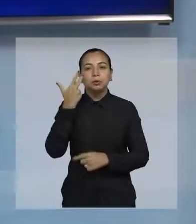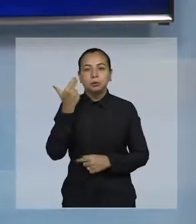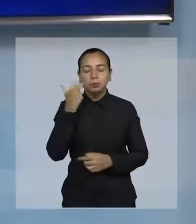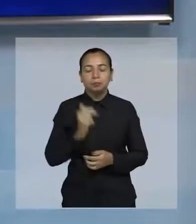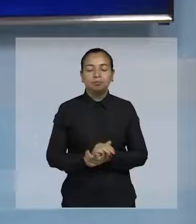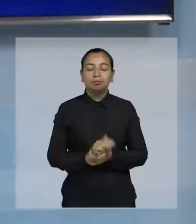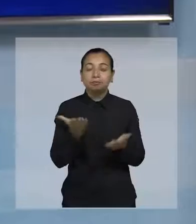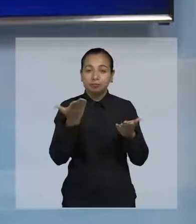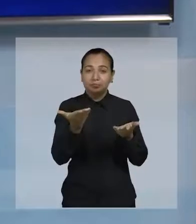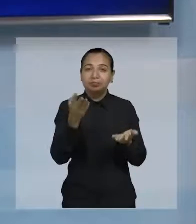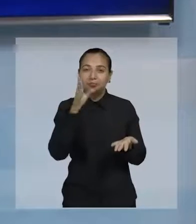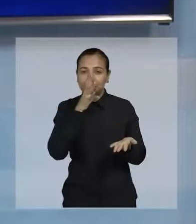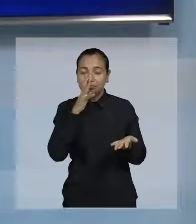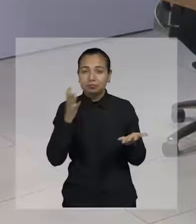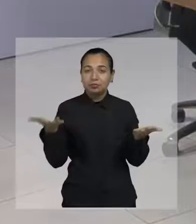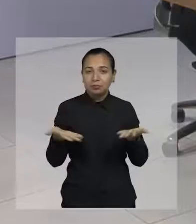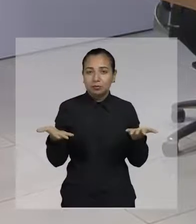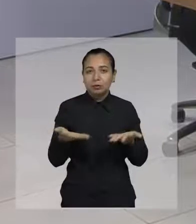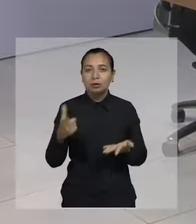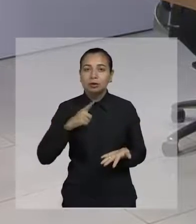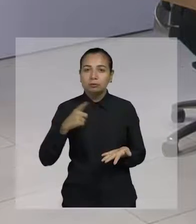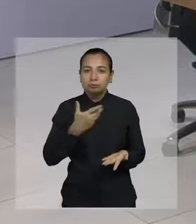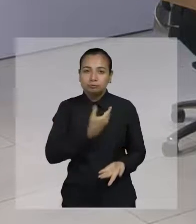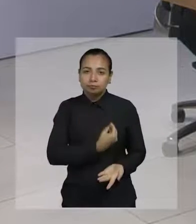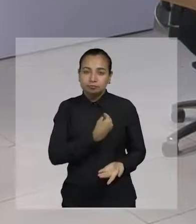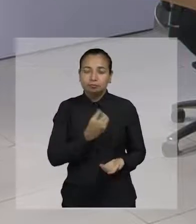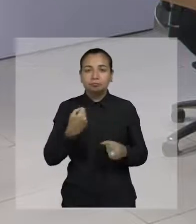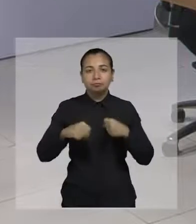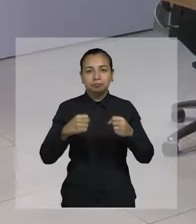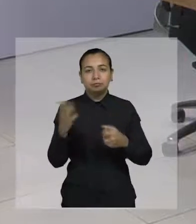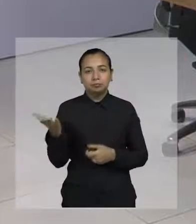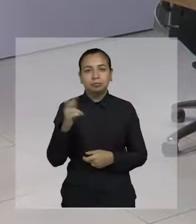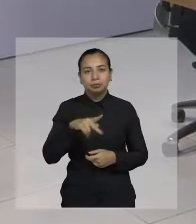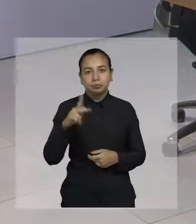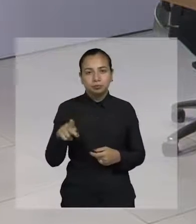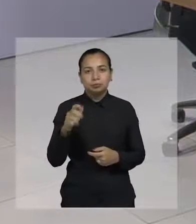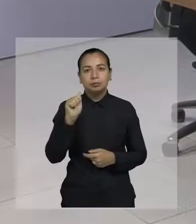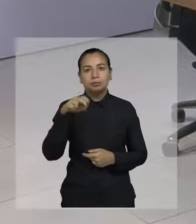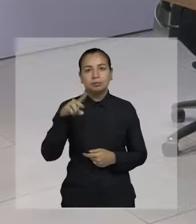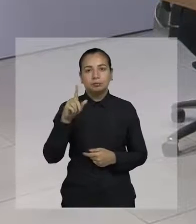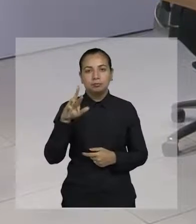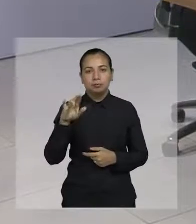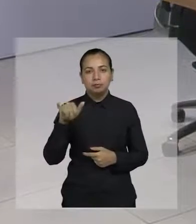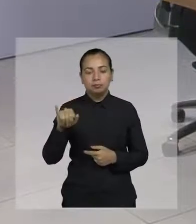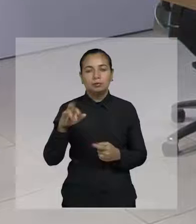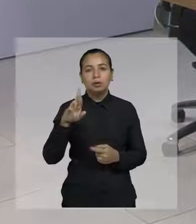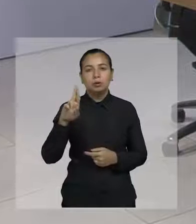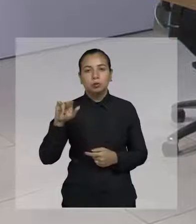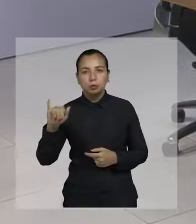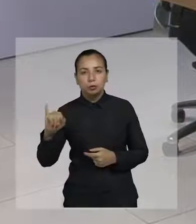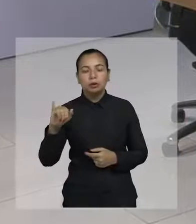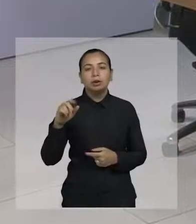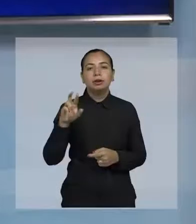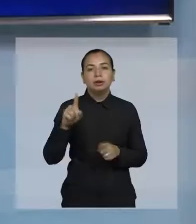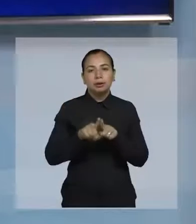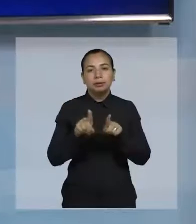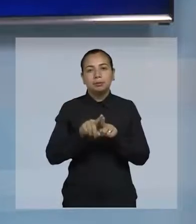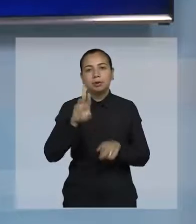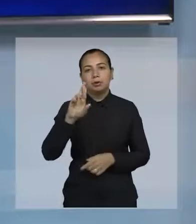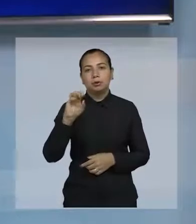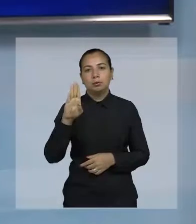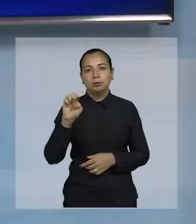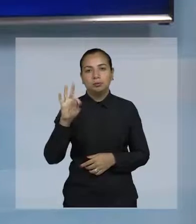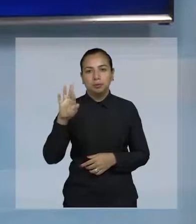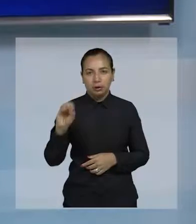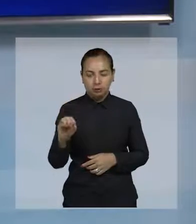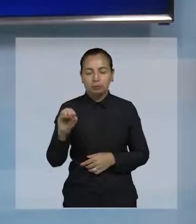que ligou agora, o programa tem hoje as participações dos nossos debatedores, os professores André Aguiar, Rui Martinho Rodrigues e Roberto Martins